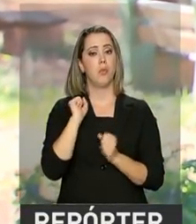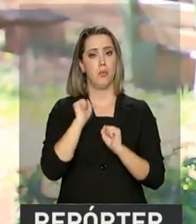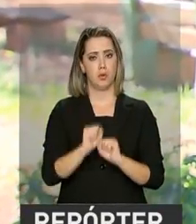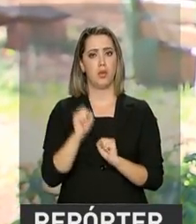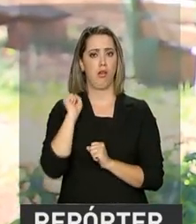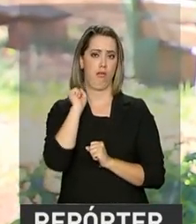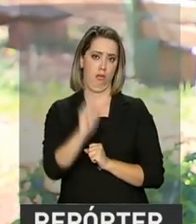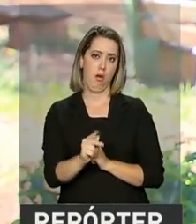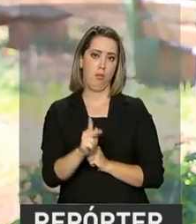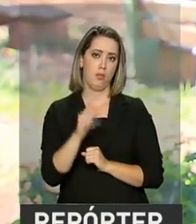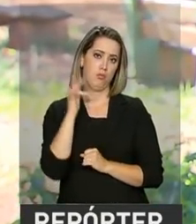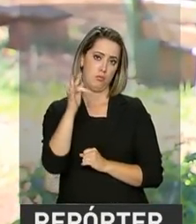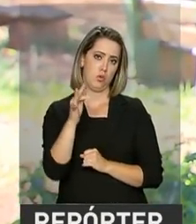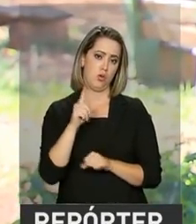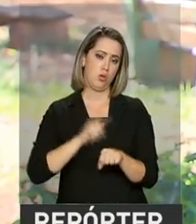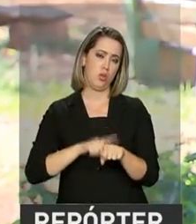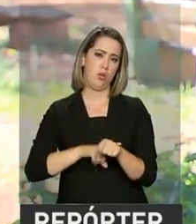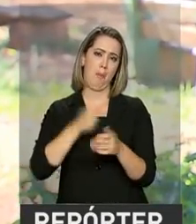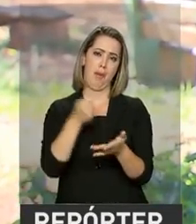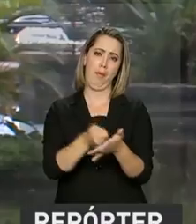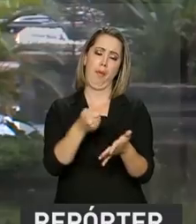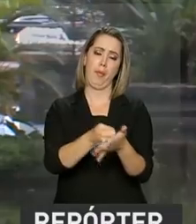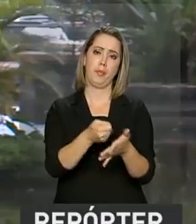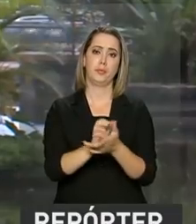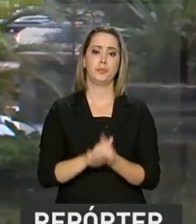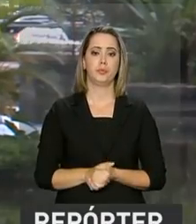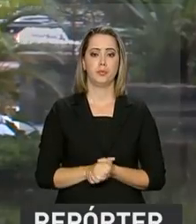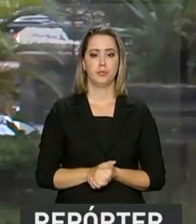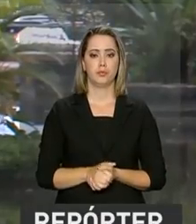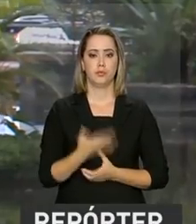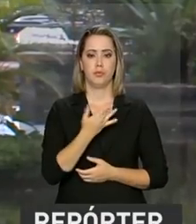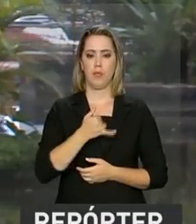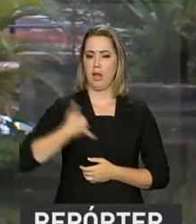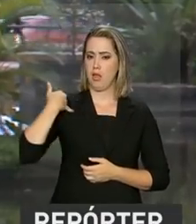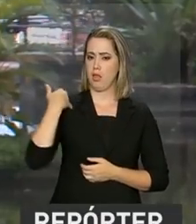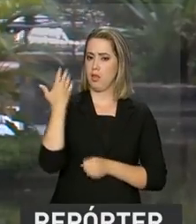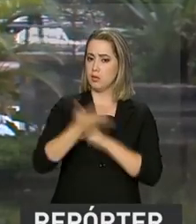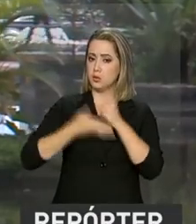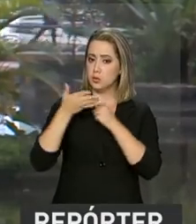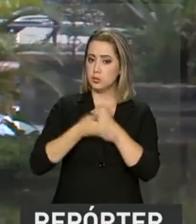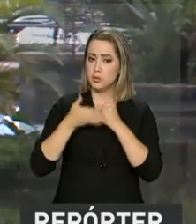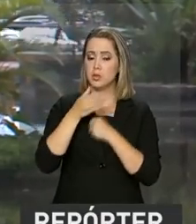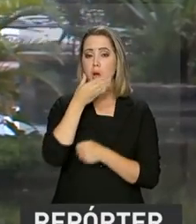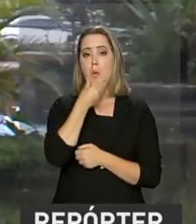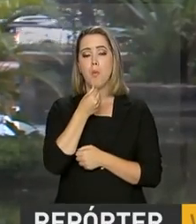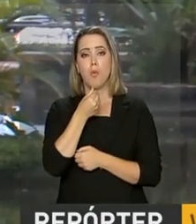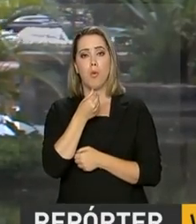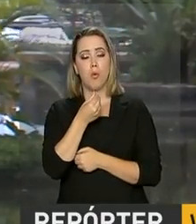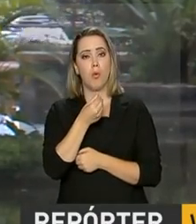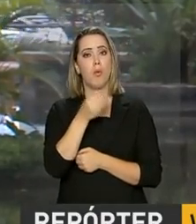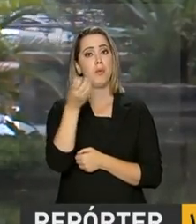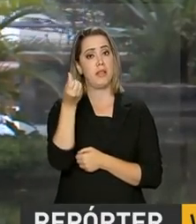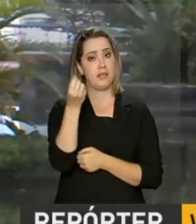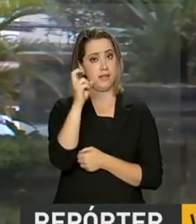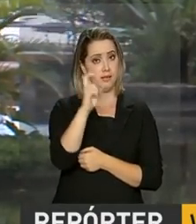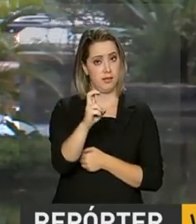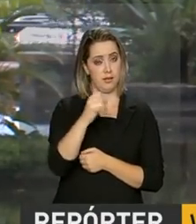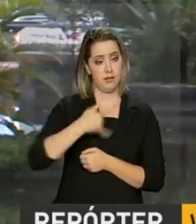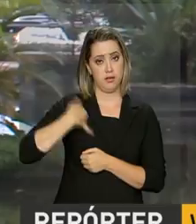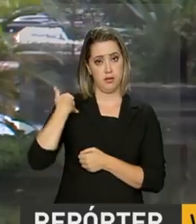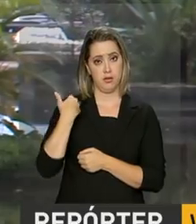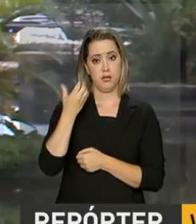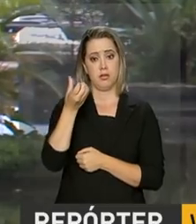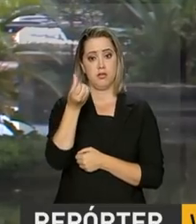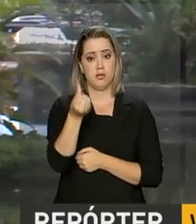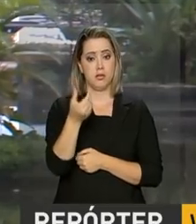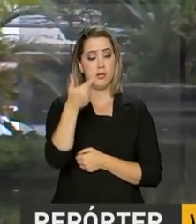minha aposentadoria. Quanto tempo eu tenho que contribuir? A idade mínima para se aposentar para homens será de 65 anos, para mulheres será